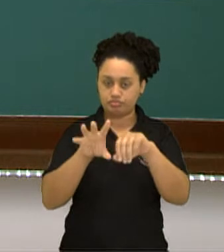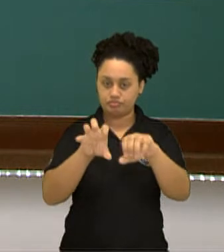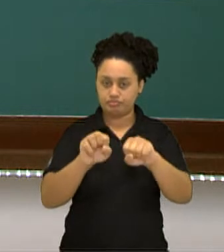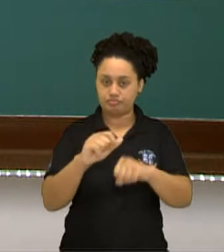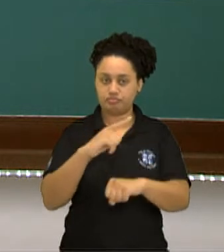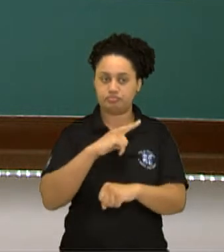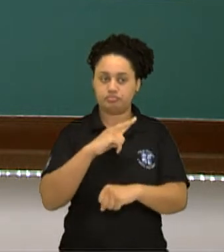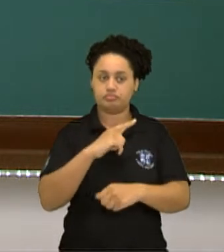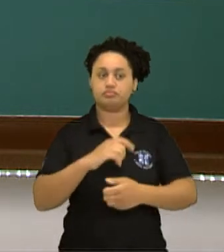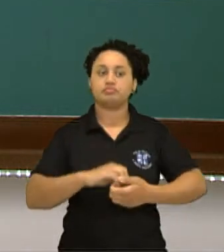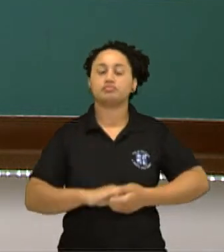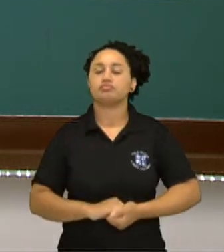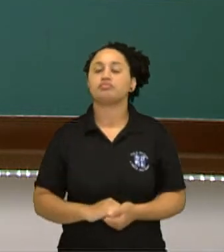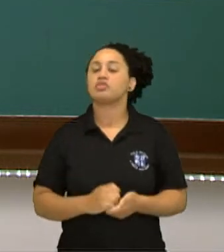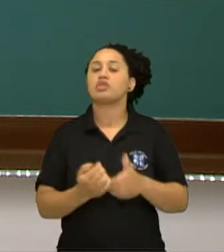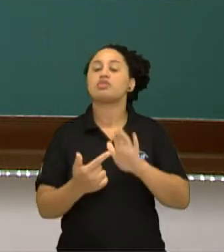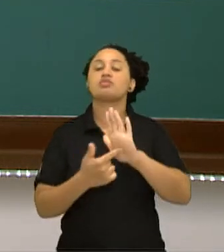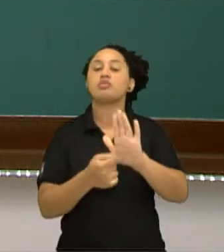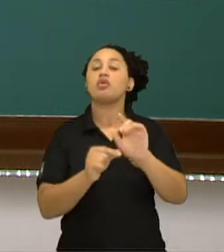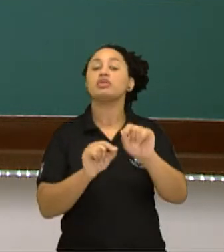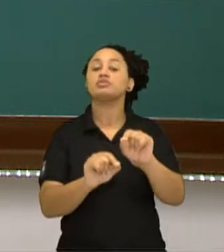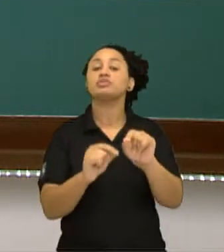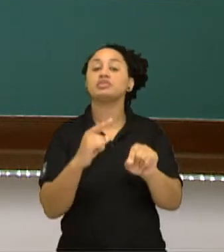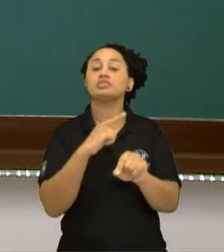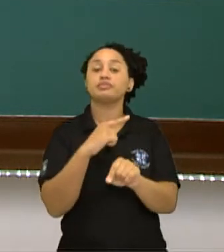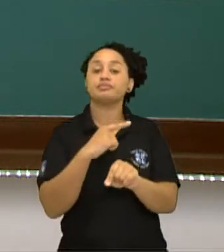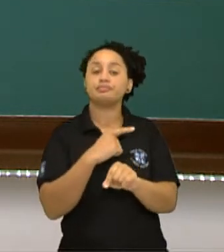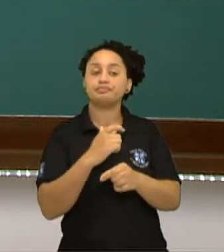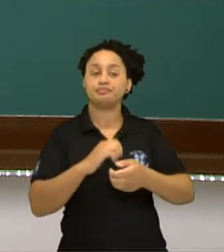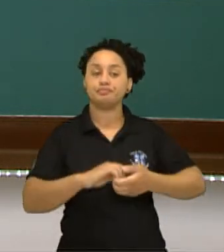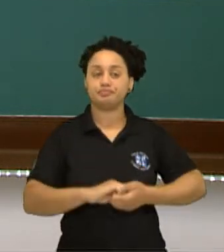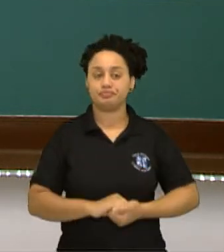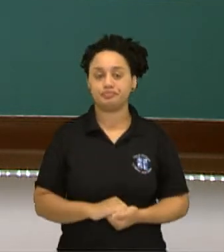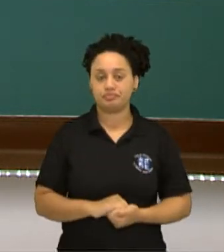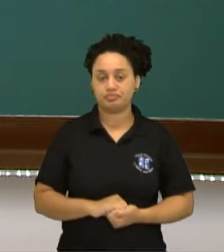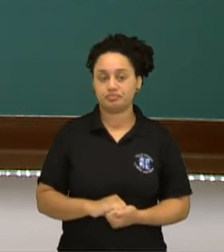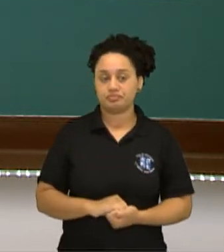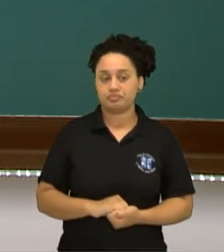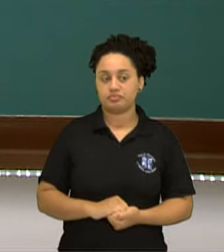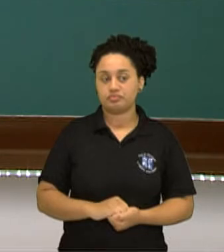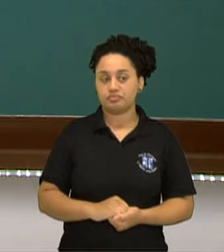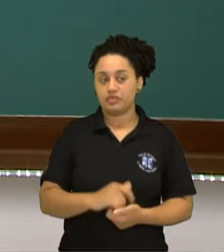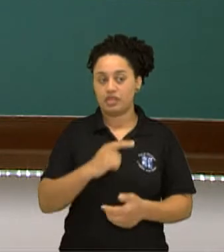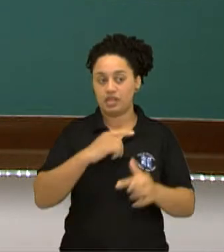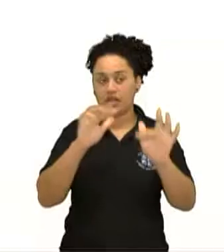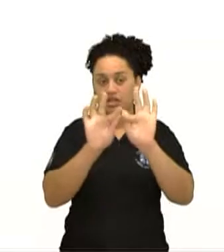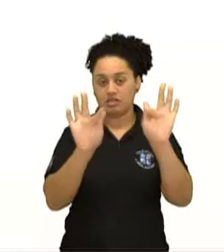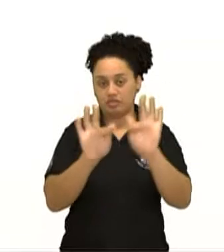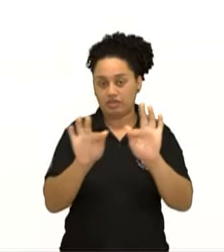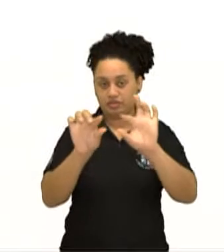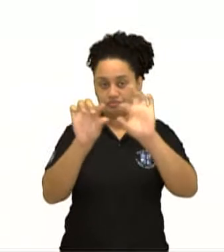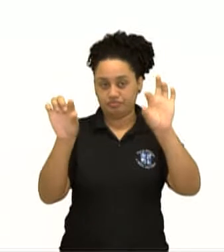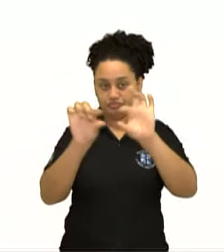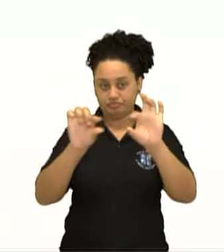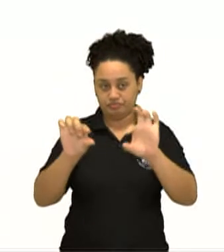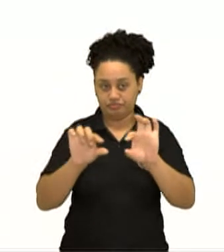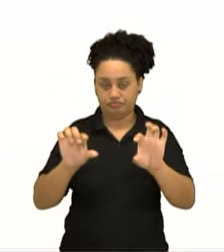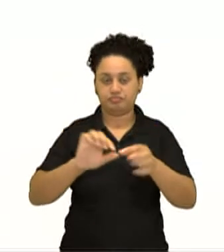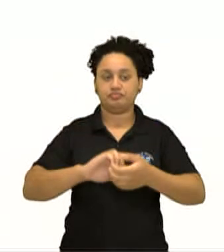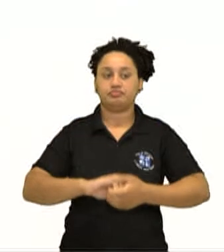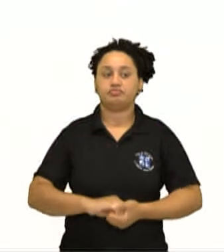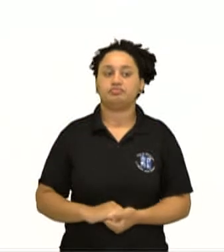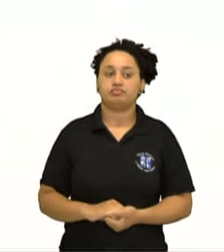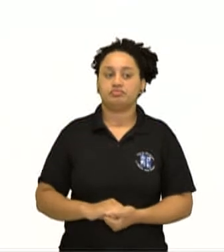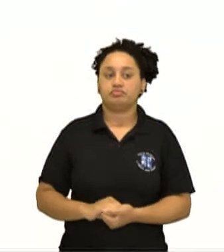pronomes possessivos que indicam a posse. Leia as frases abaixo. Me levanto de mi cama.